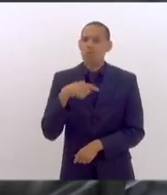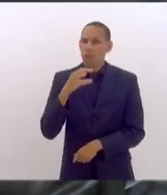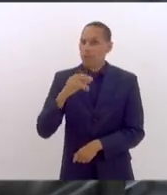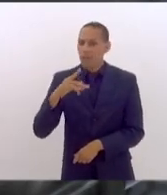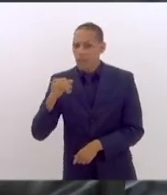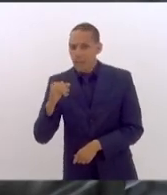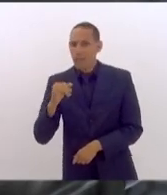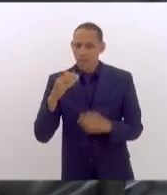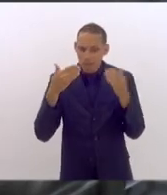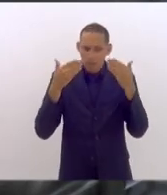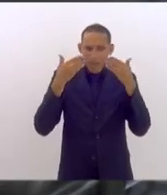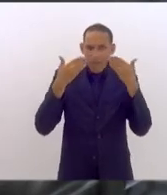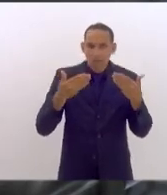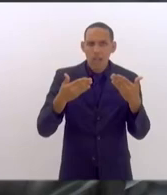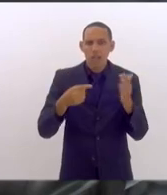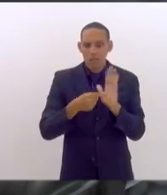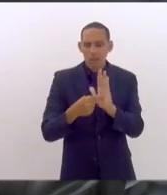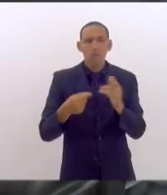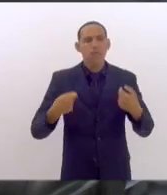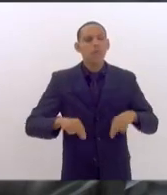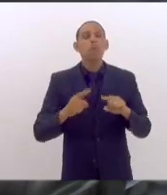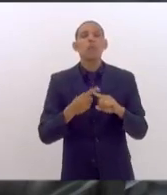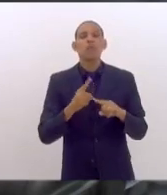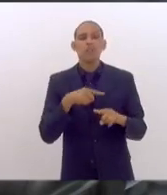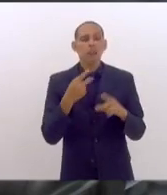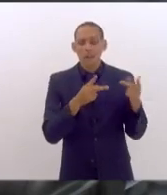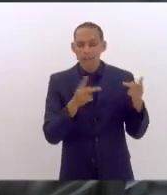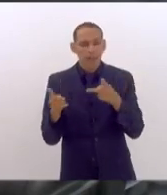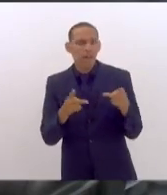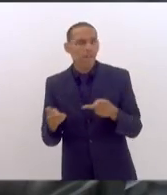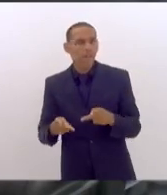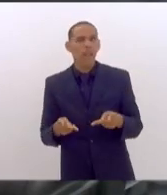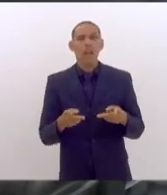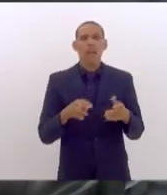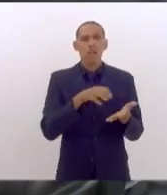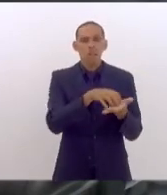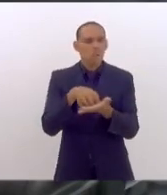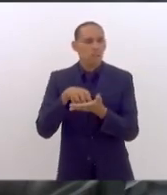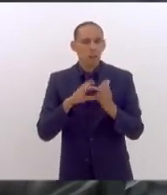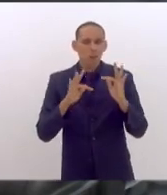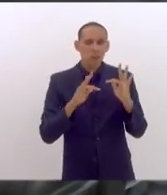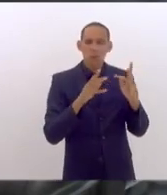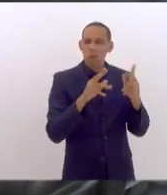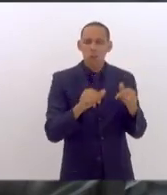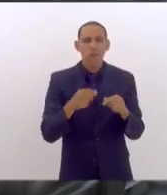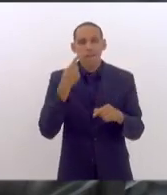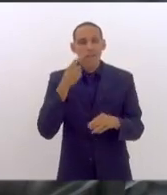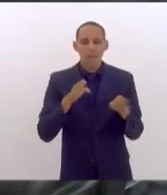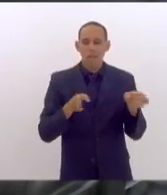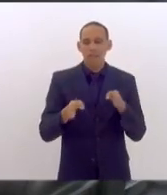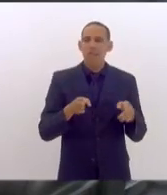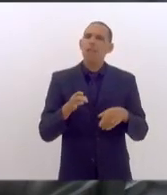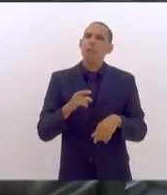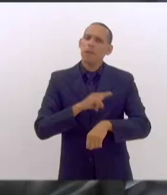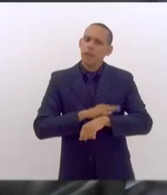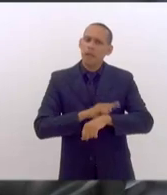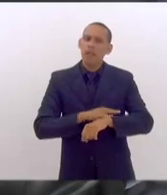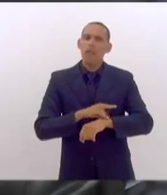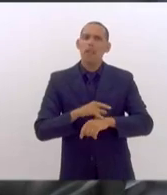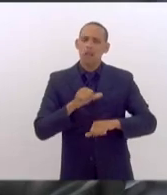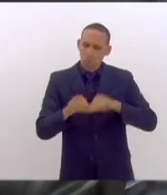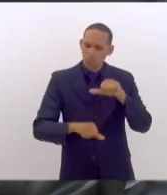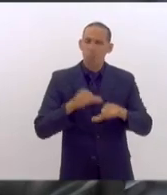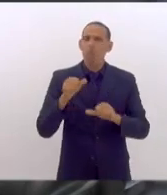servir e se debruçam sobre isso foi vistoriada todas as estações para ver a questão da sensibilidade à questão de banheiros Eu acho que cabe na